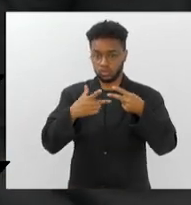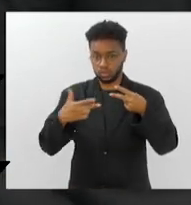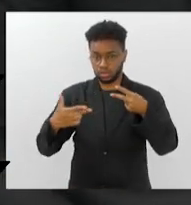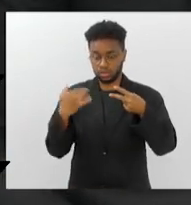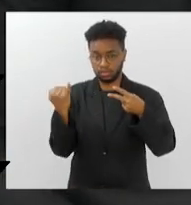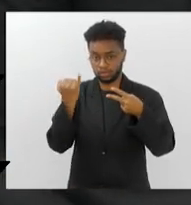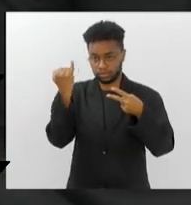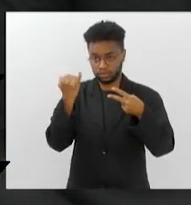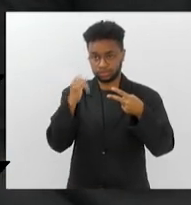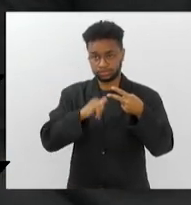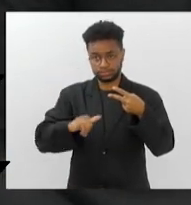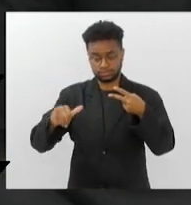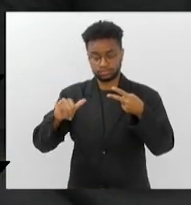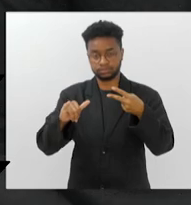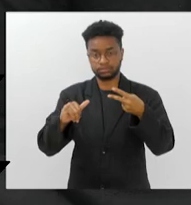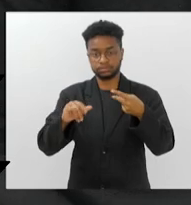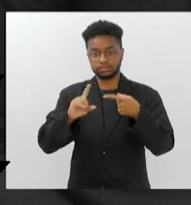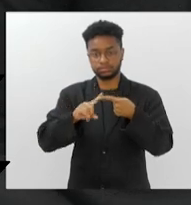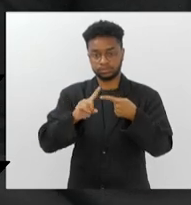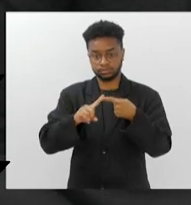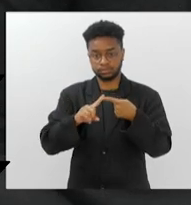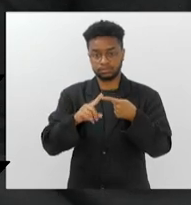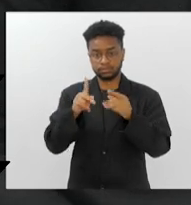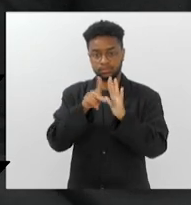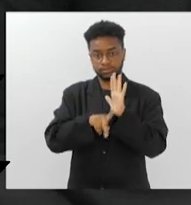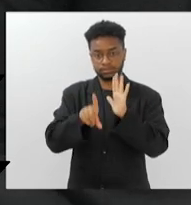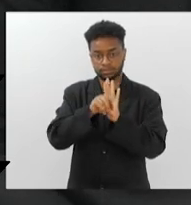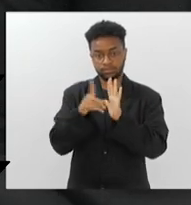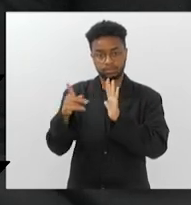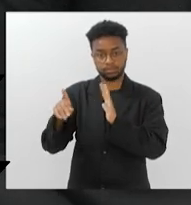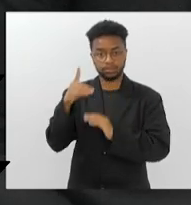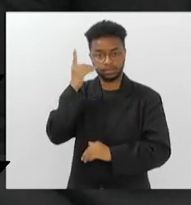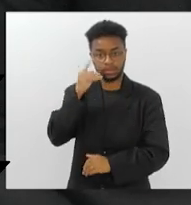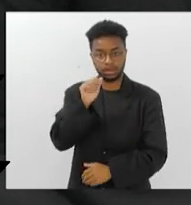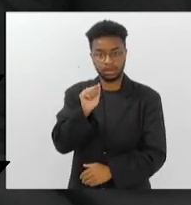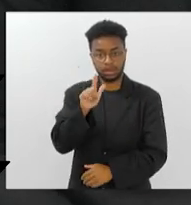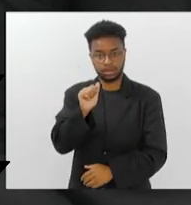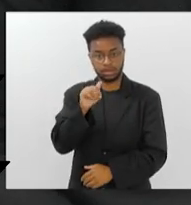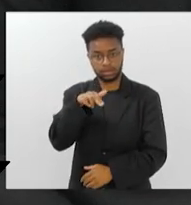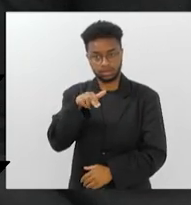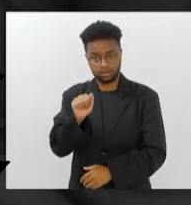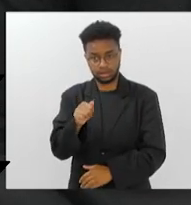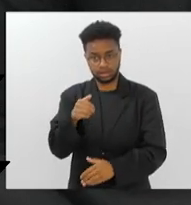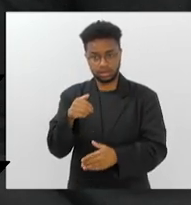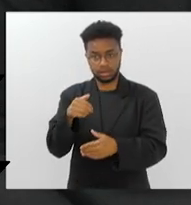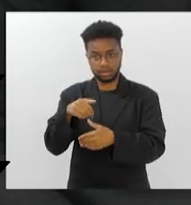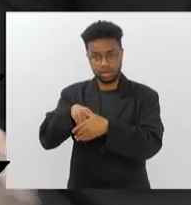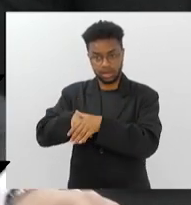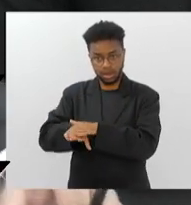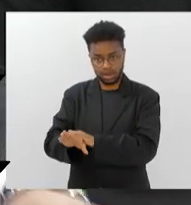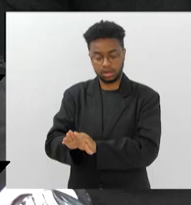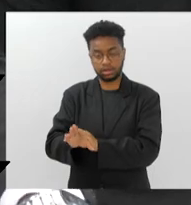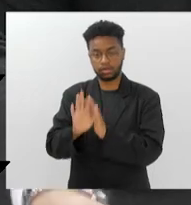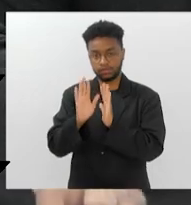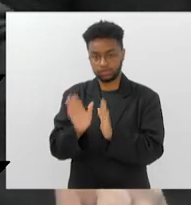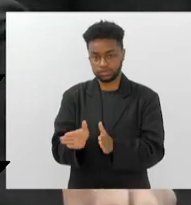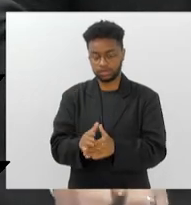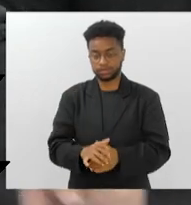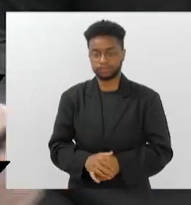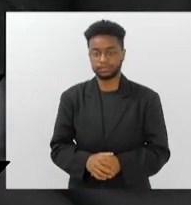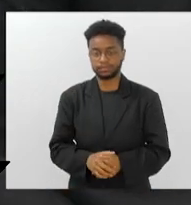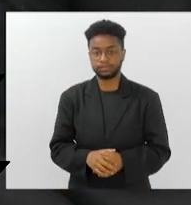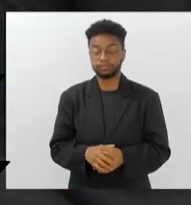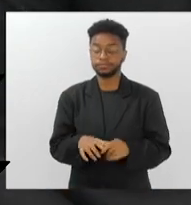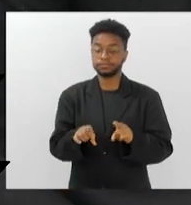gente levantar primeiro o projeto de lei da deputada Lana tá arquivado né e e e a questão é que a gente